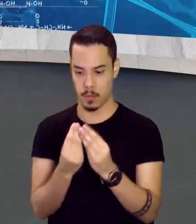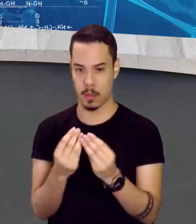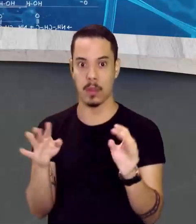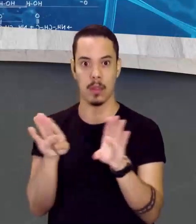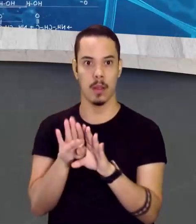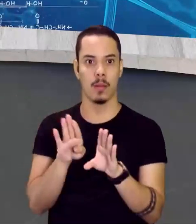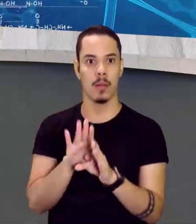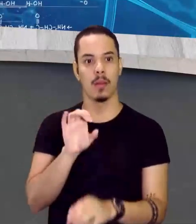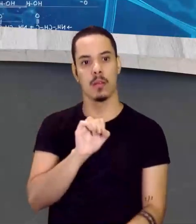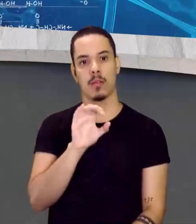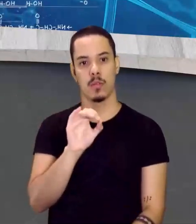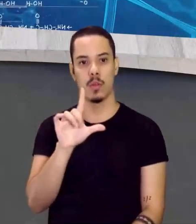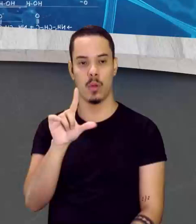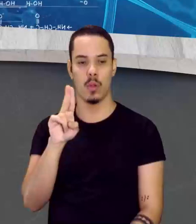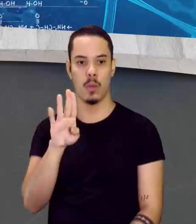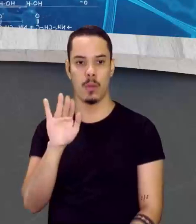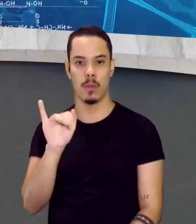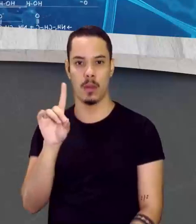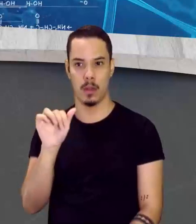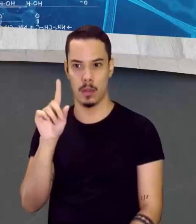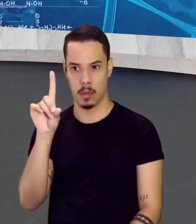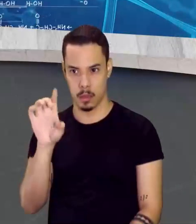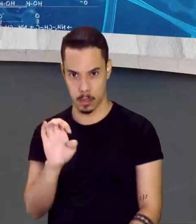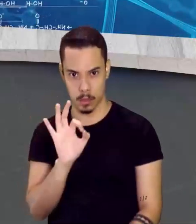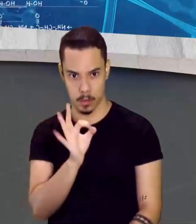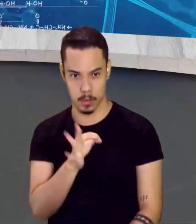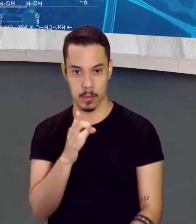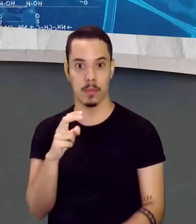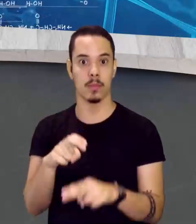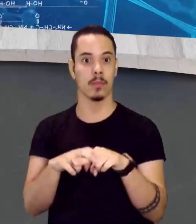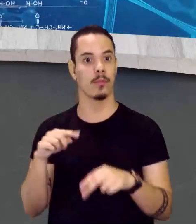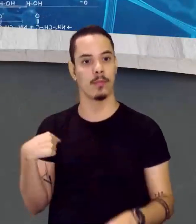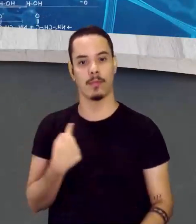solubilidade das substâncias. Não foi isso, professora Sabrina? Isso mesmo. E aí a